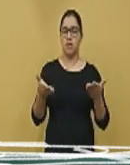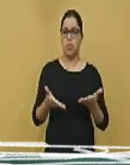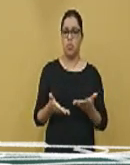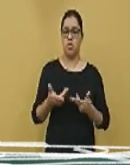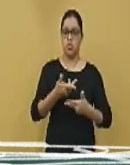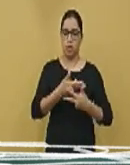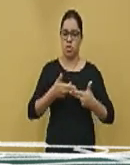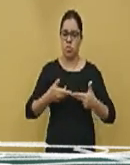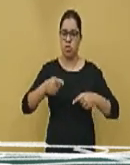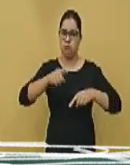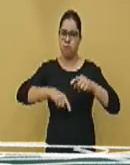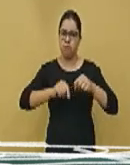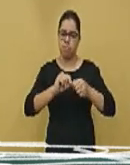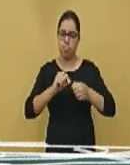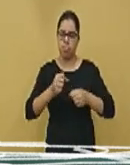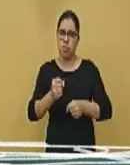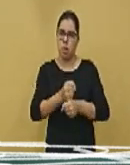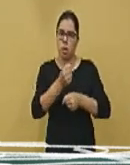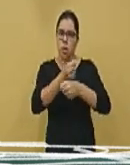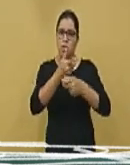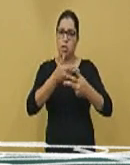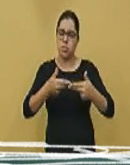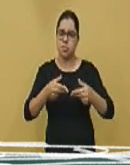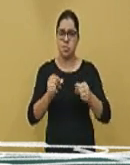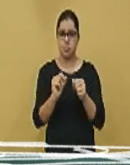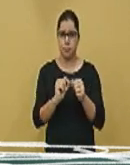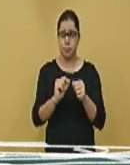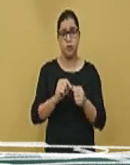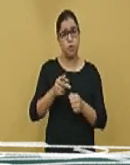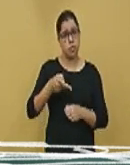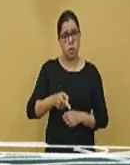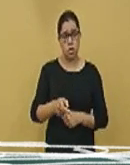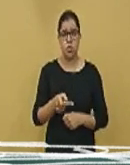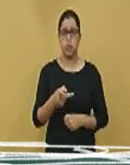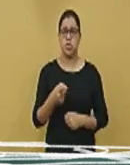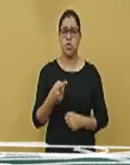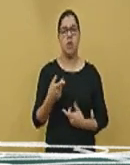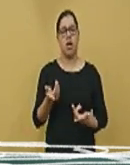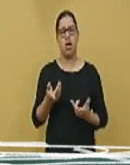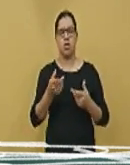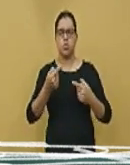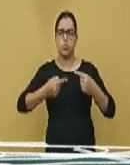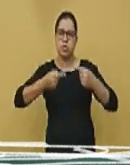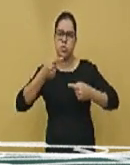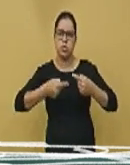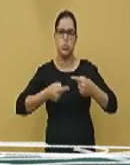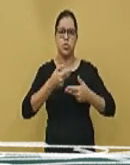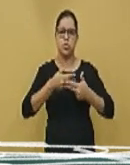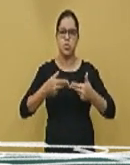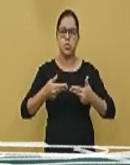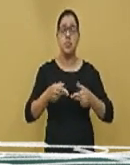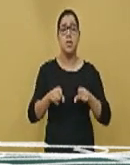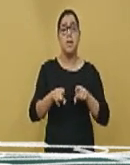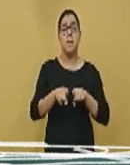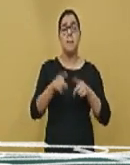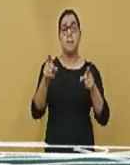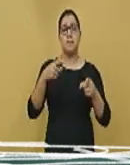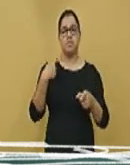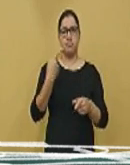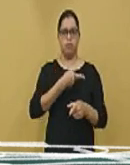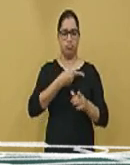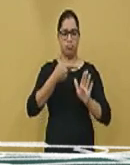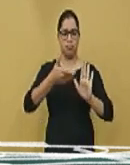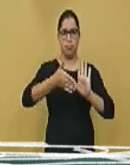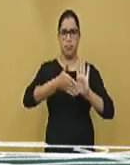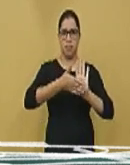nós vamos discutir com a universidade a partir desse ano, que nós temos o dinheiro das emendas, a nossa proposta é de ter